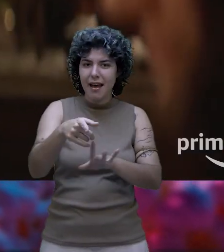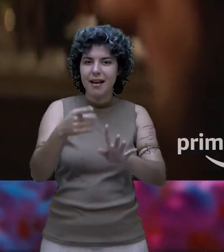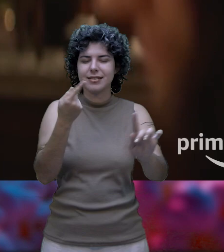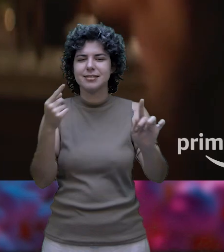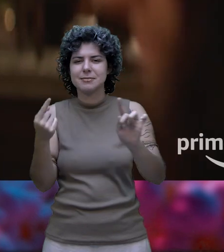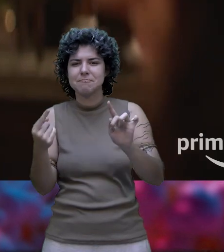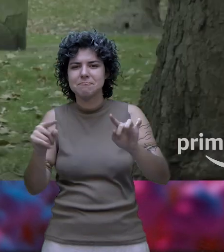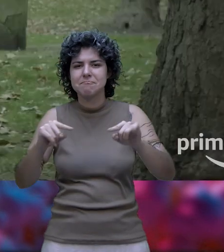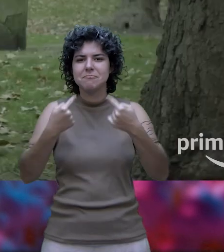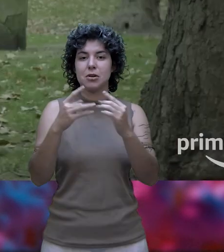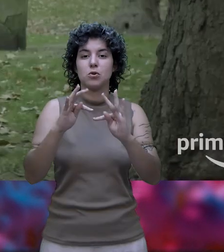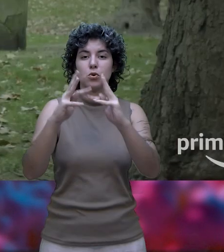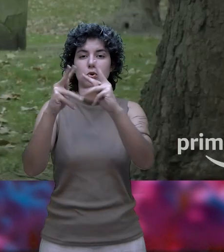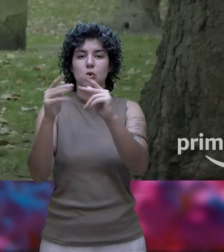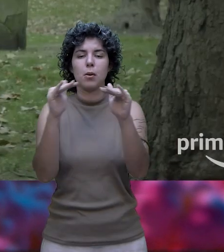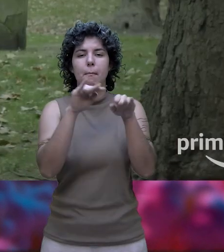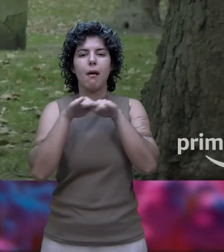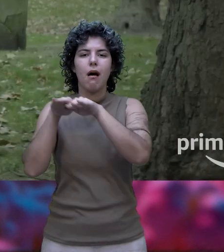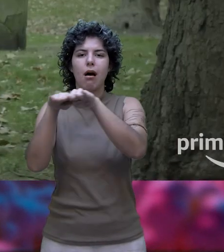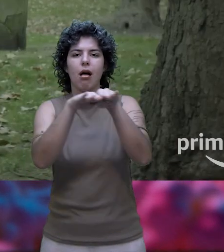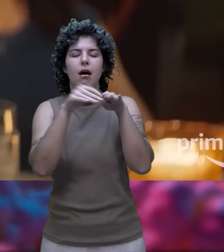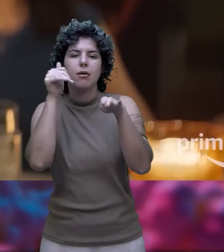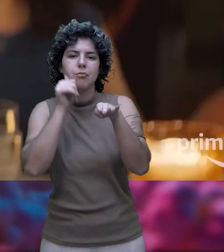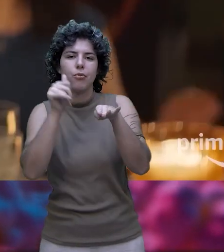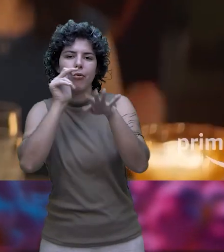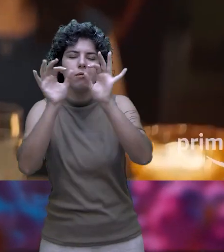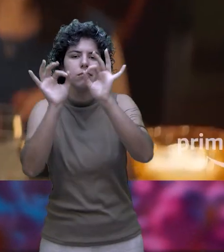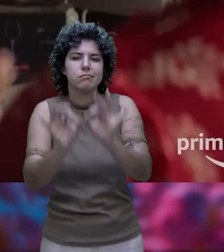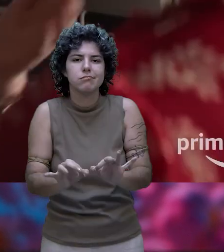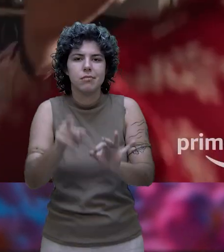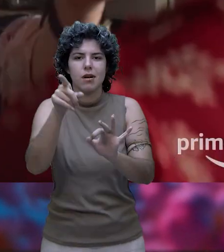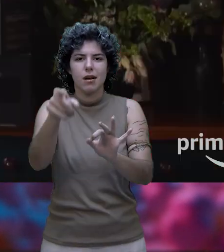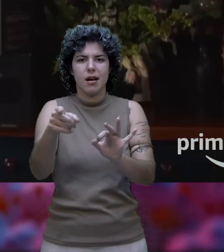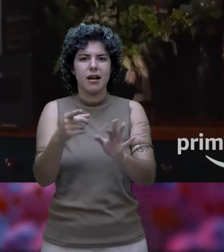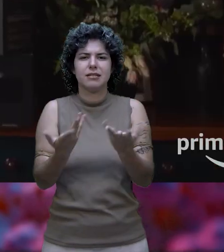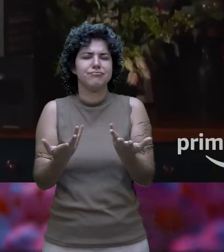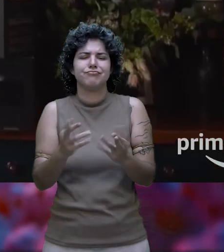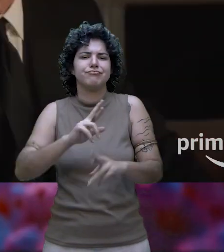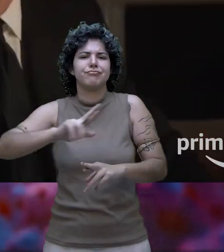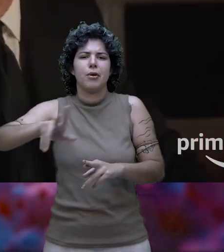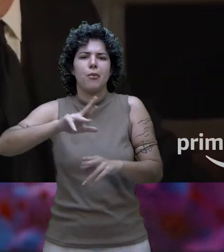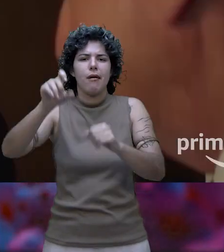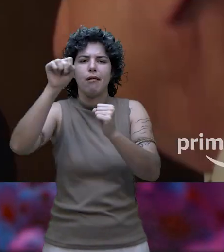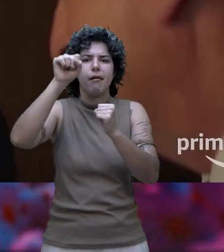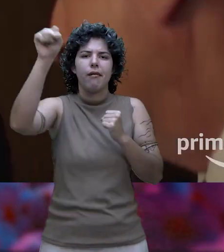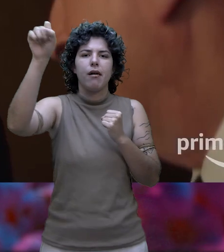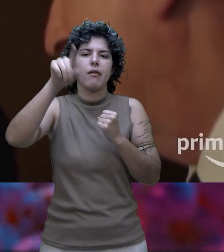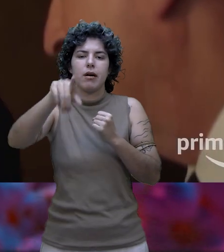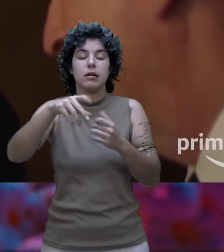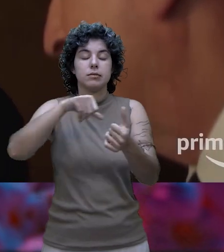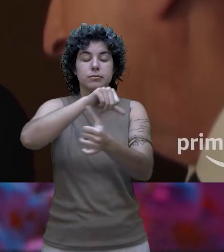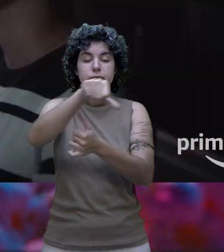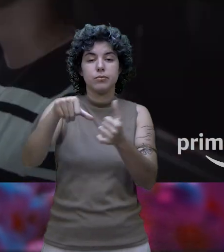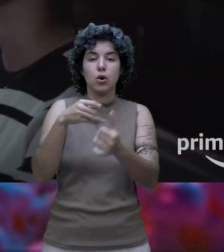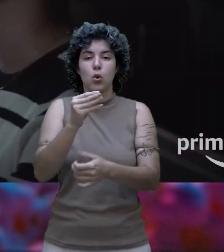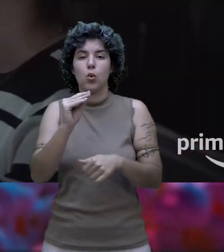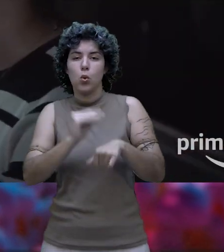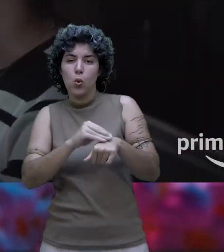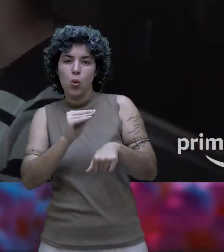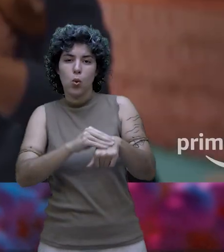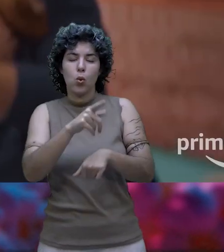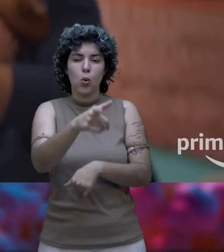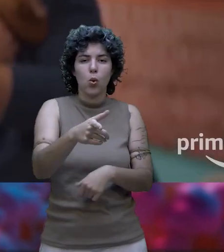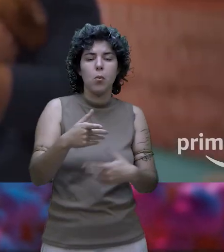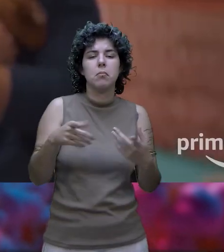Fleabag, interpretada por Phoebe Waller-Bridge, é uma anti-heroína que transforma culpa, luto e fracasso em piadas ácidas,